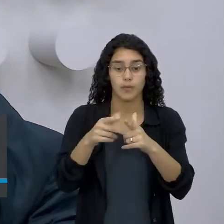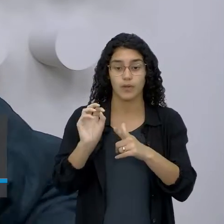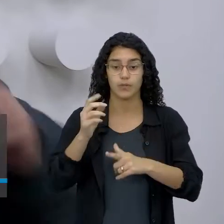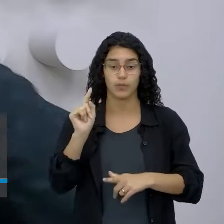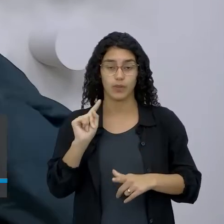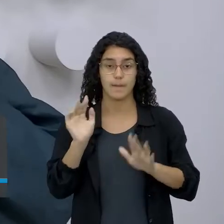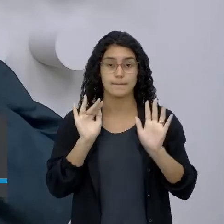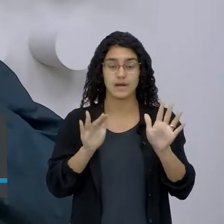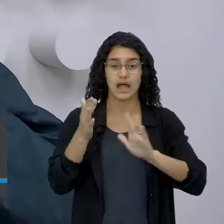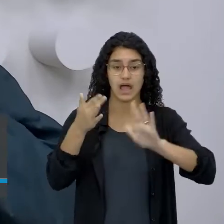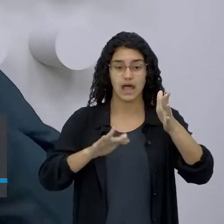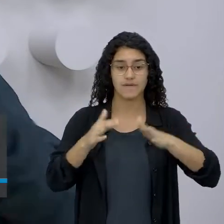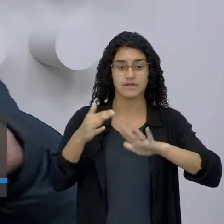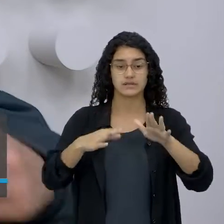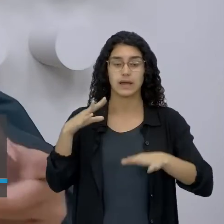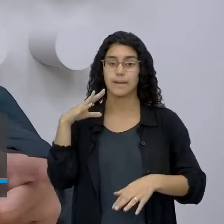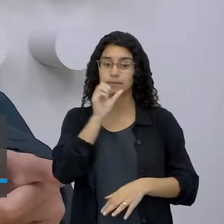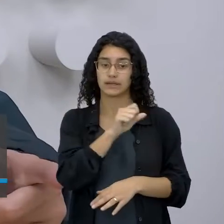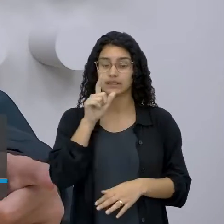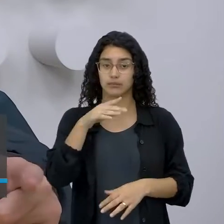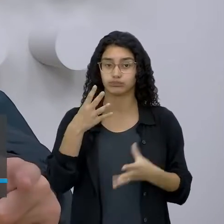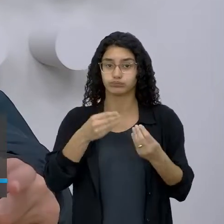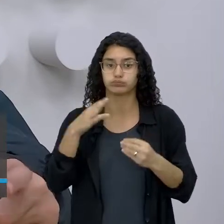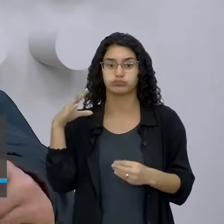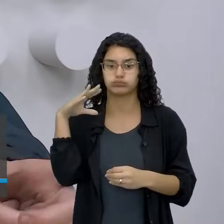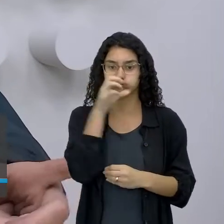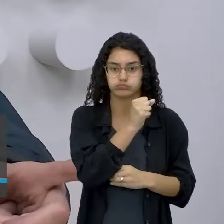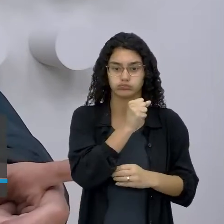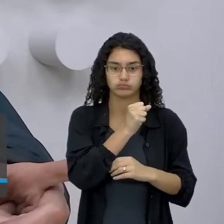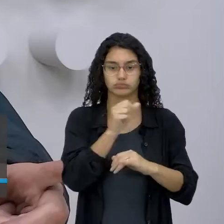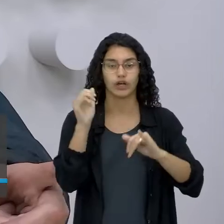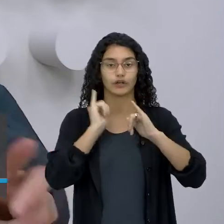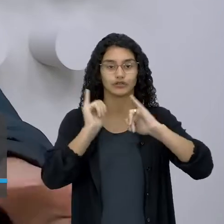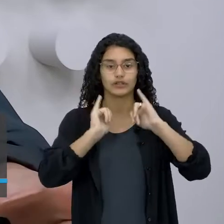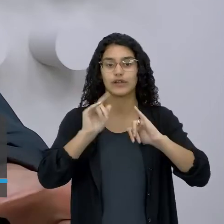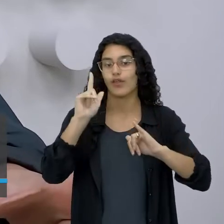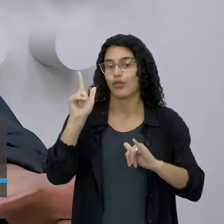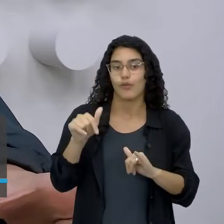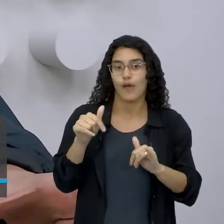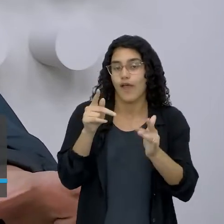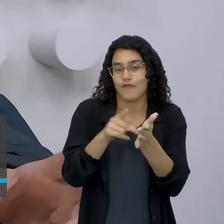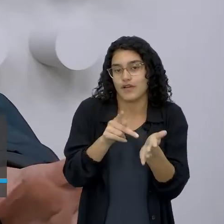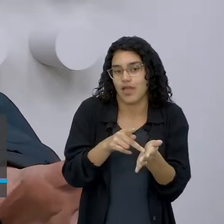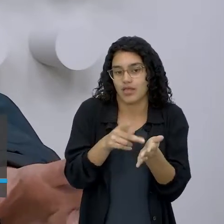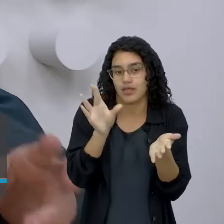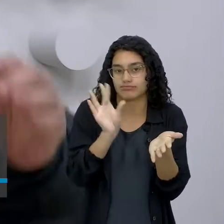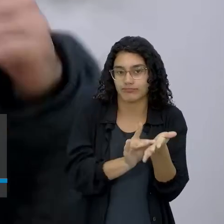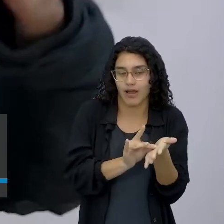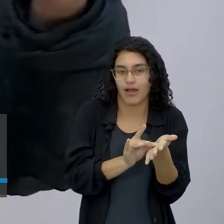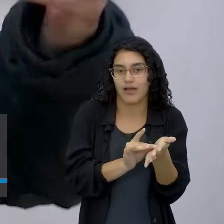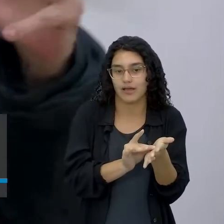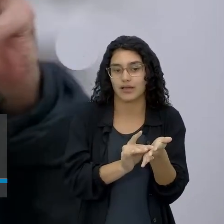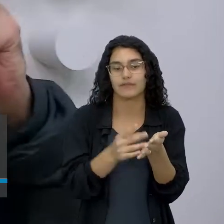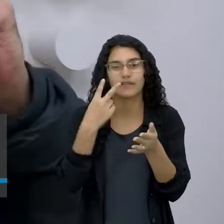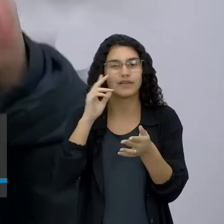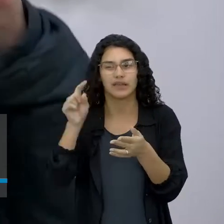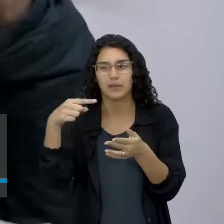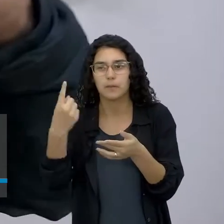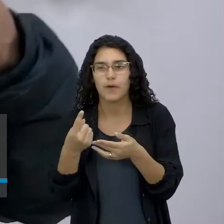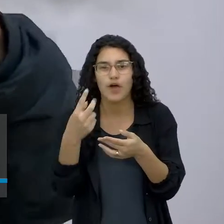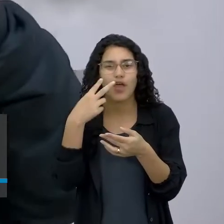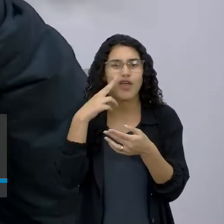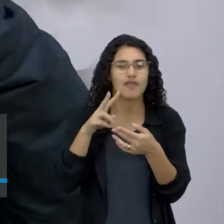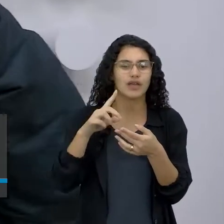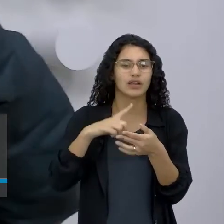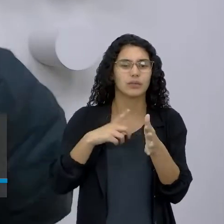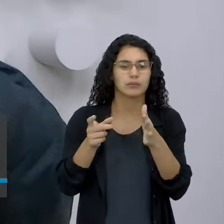assim, às vezes a rapidez é tão grande que as notícias não são exatamente aquilo, e às vezes você vai ver depois e acaba